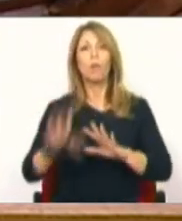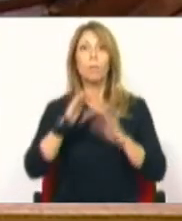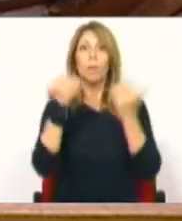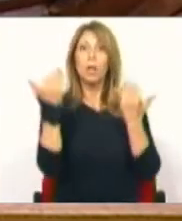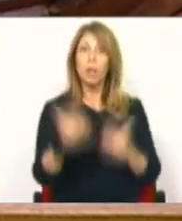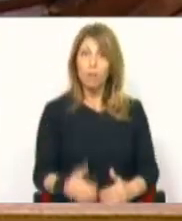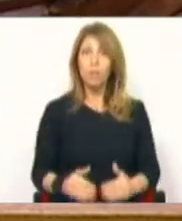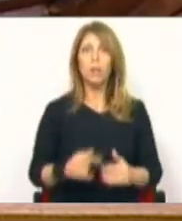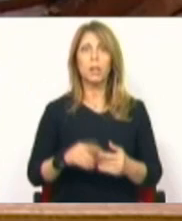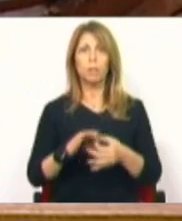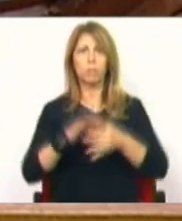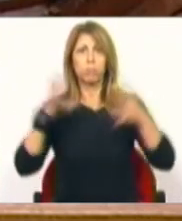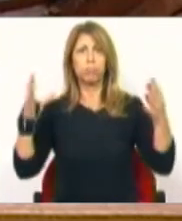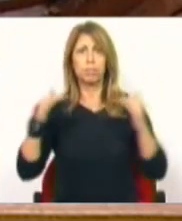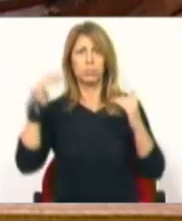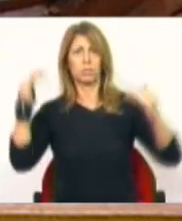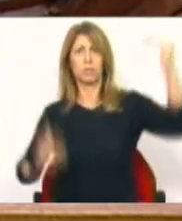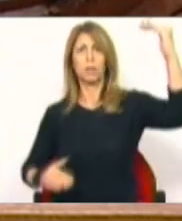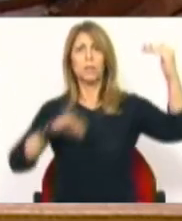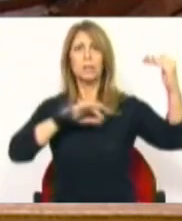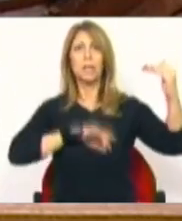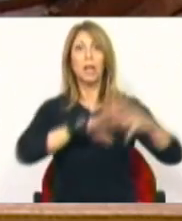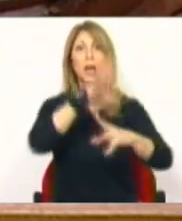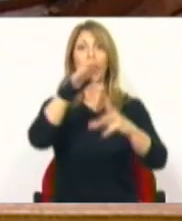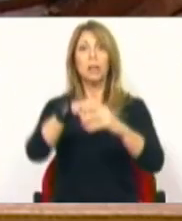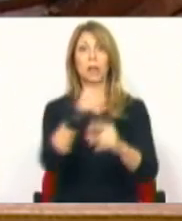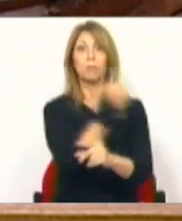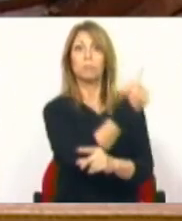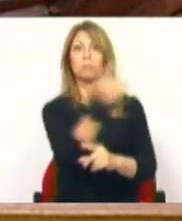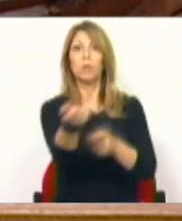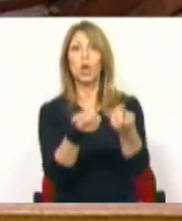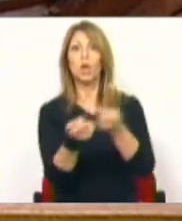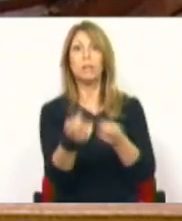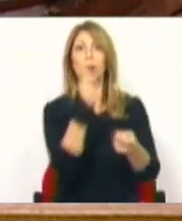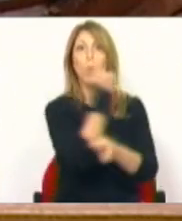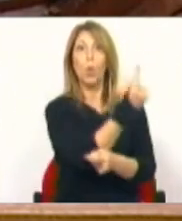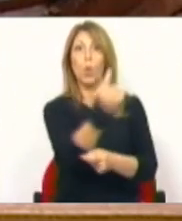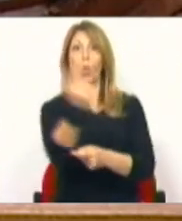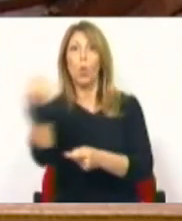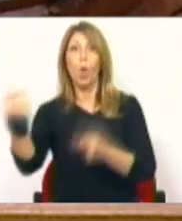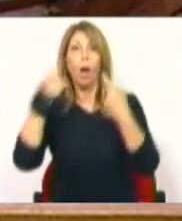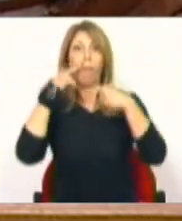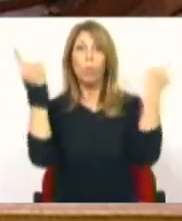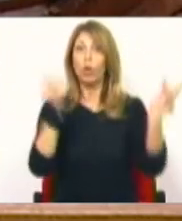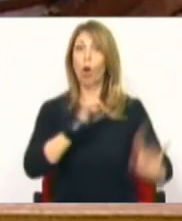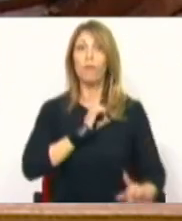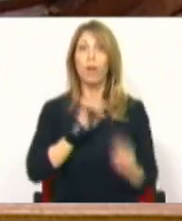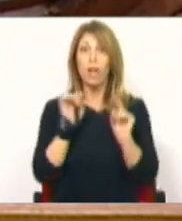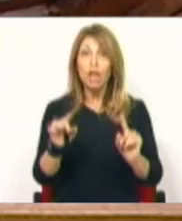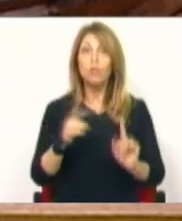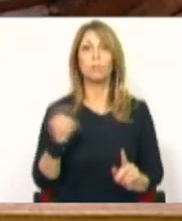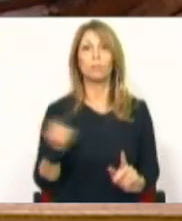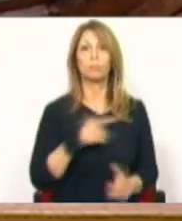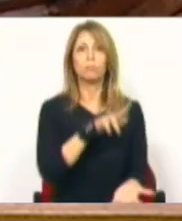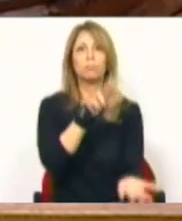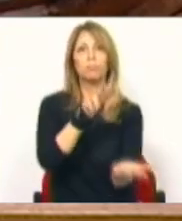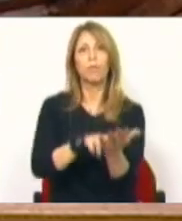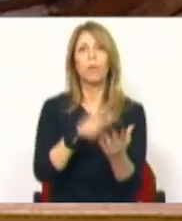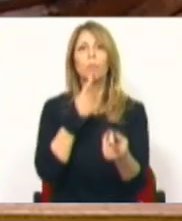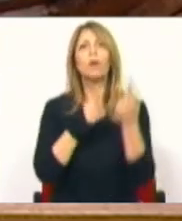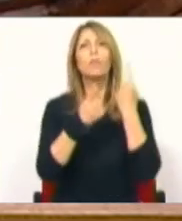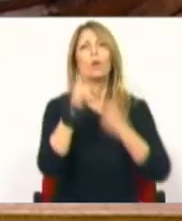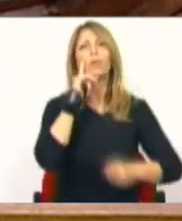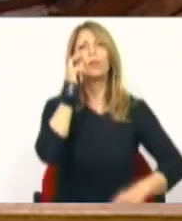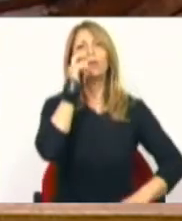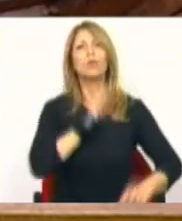da disparidade salarial no interior de cada organização pública ou privada. E foi isto que aprovamos. Pergunto, senhoras e